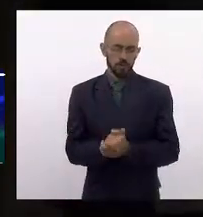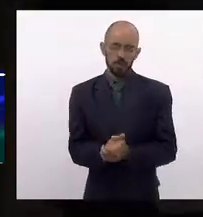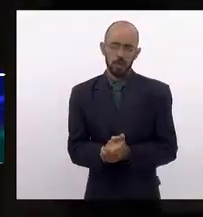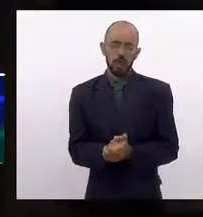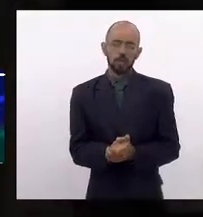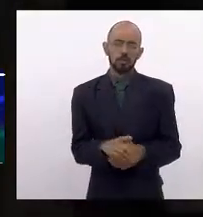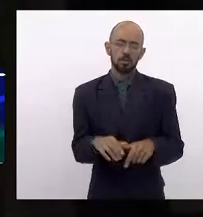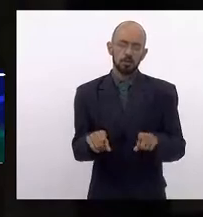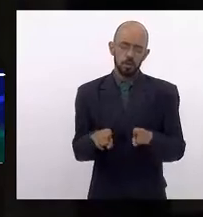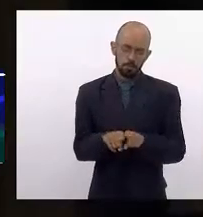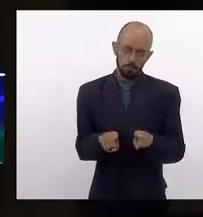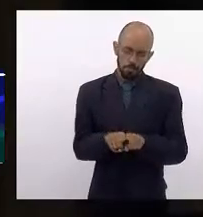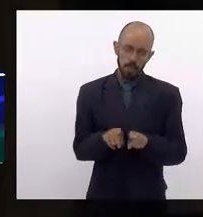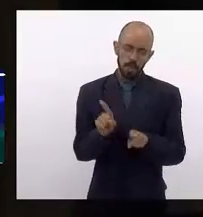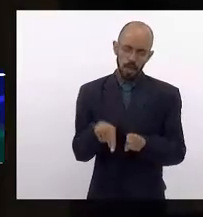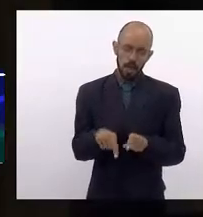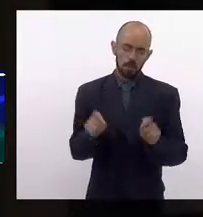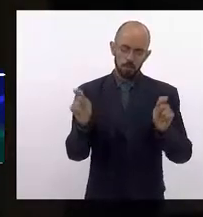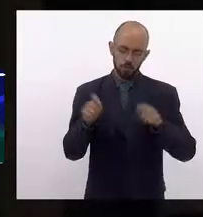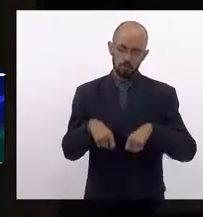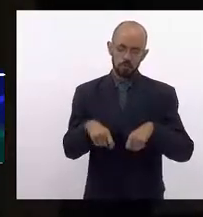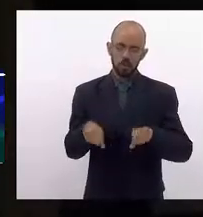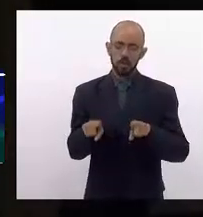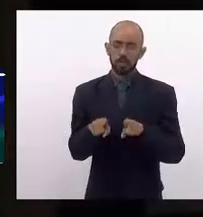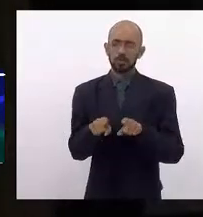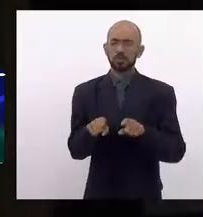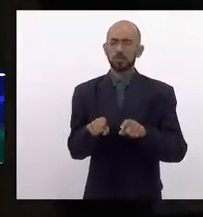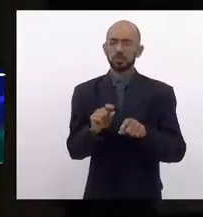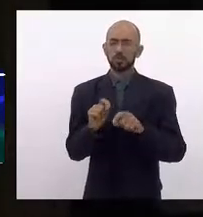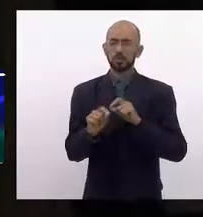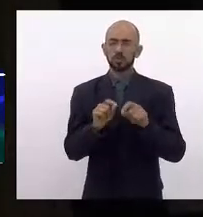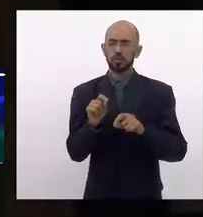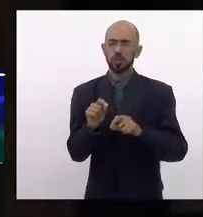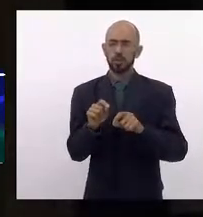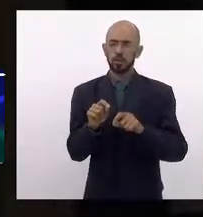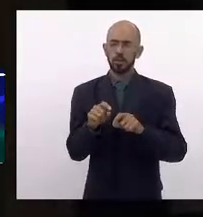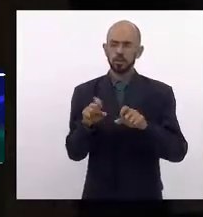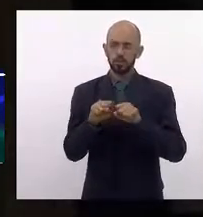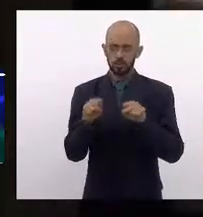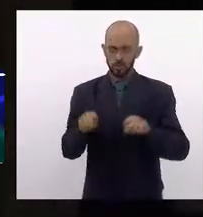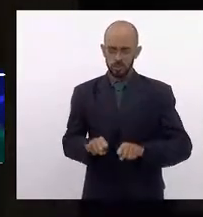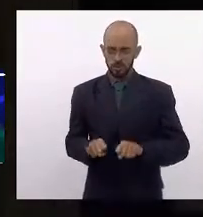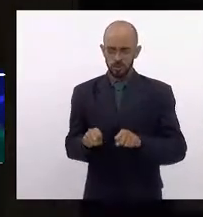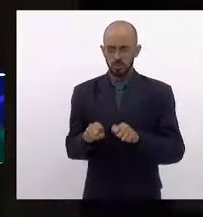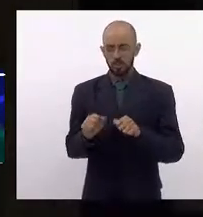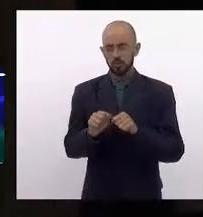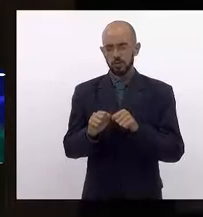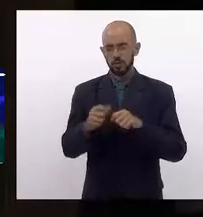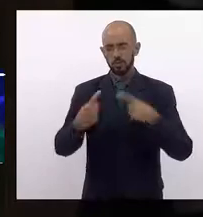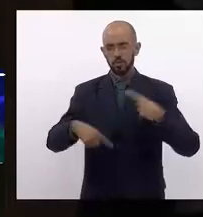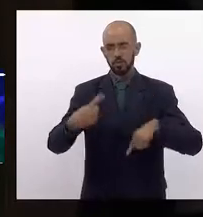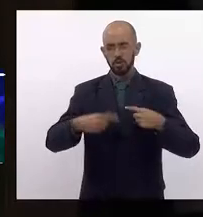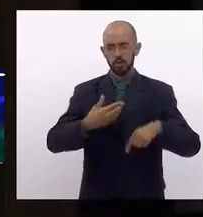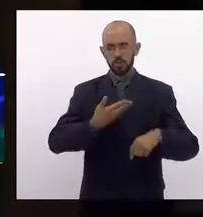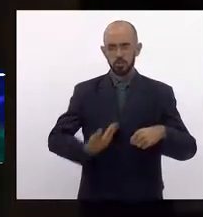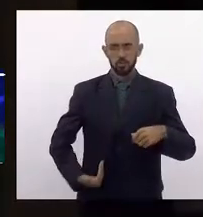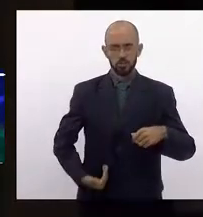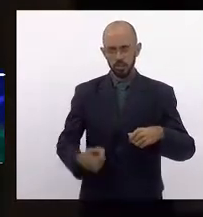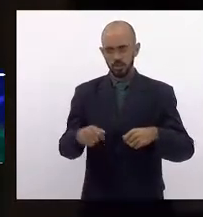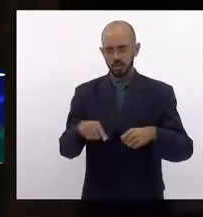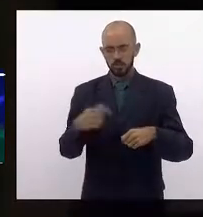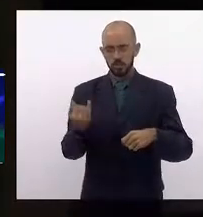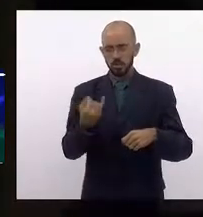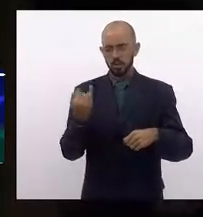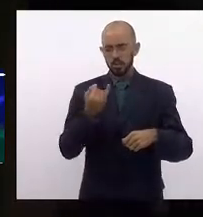representa também a possibilidade inclusive com esse sistema da gente produzir políticas públicas que façam sentido